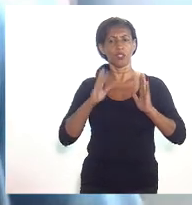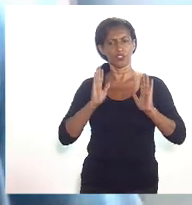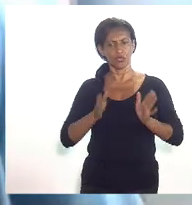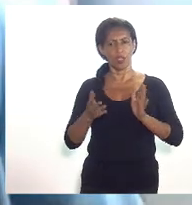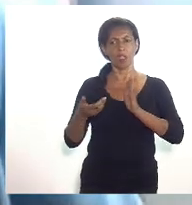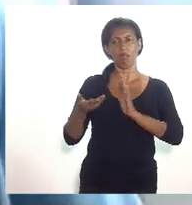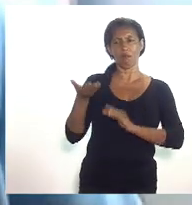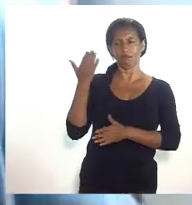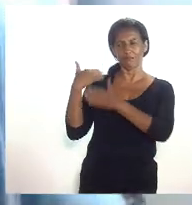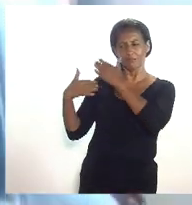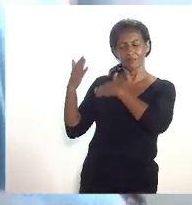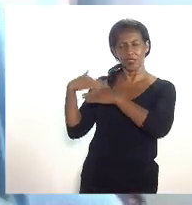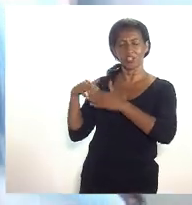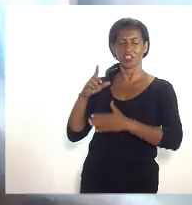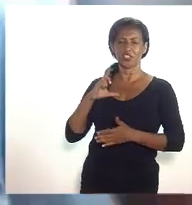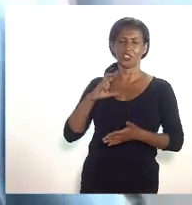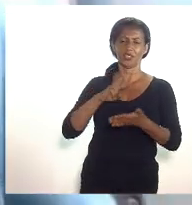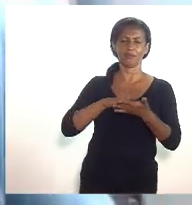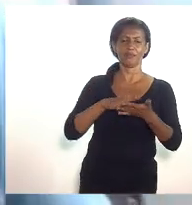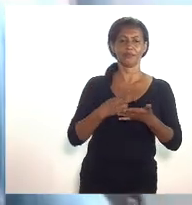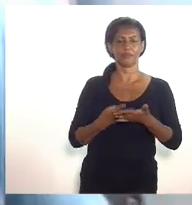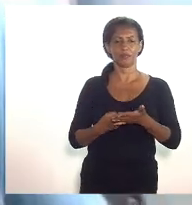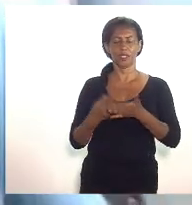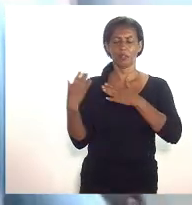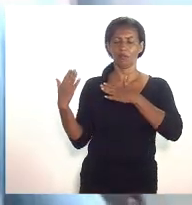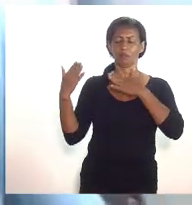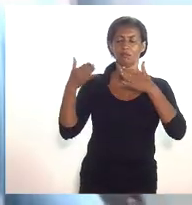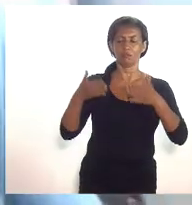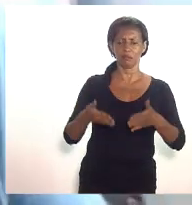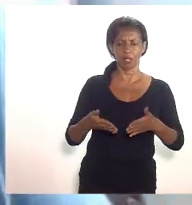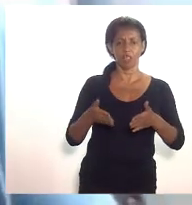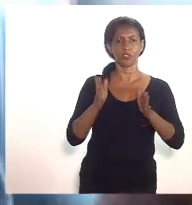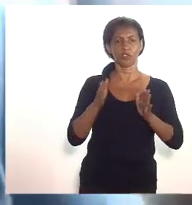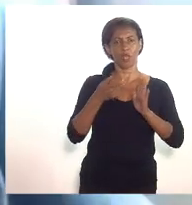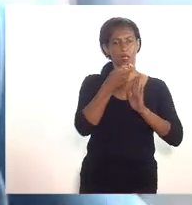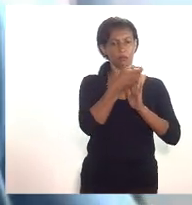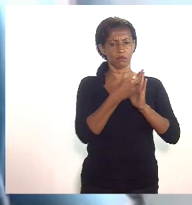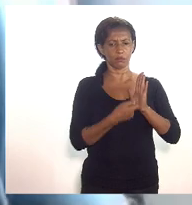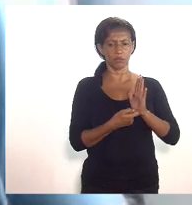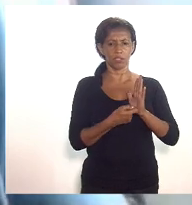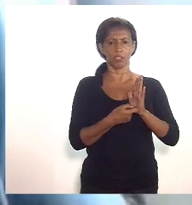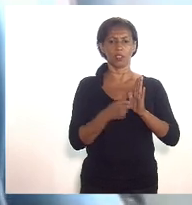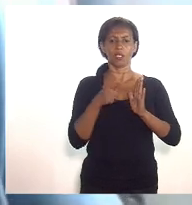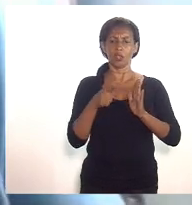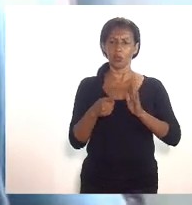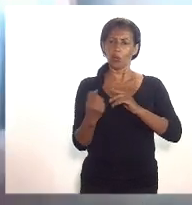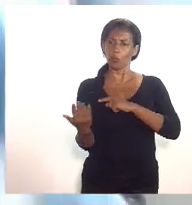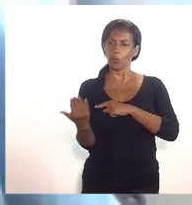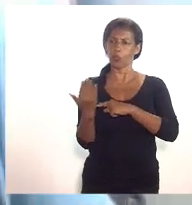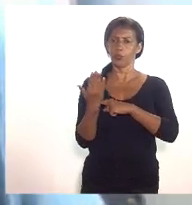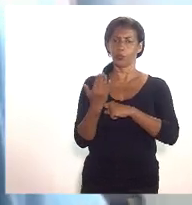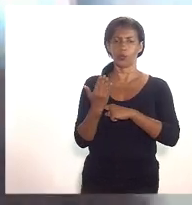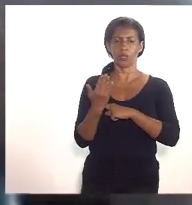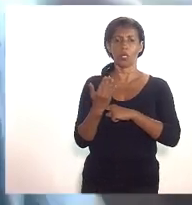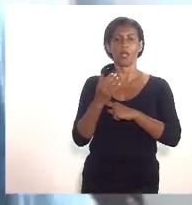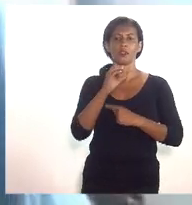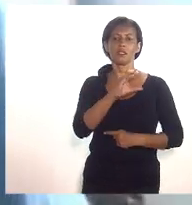essa interpretação. Eu trouxe à CCJ essa questão e, com o vosso apoio, a